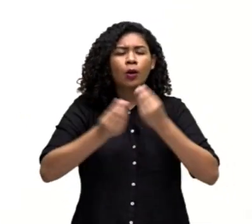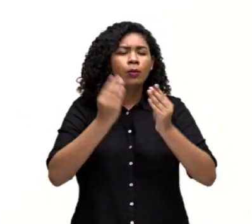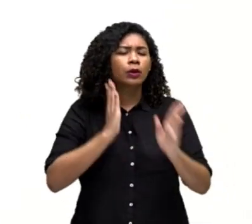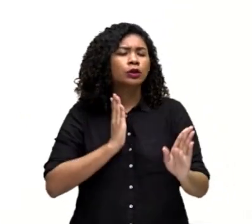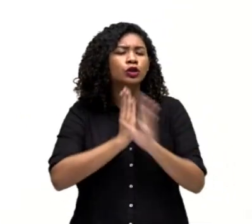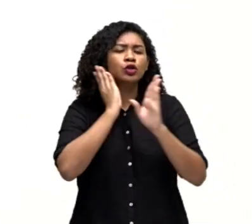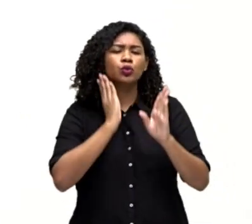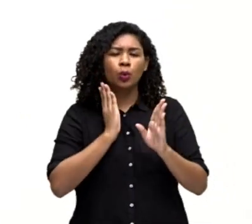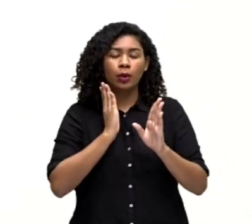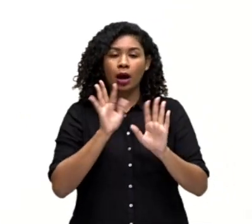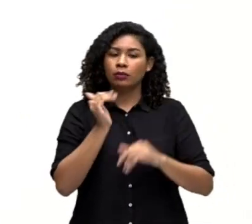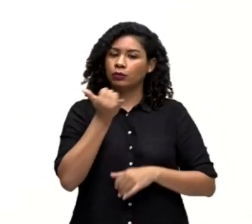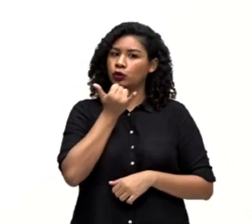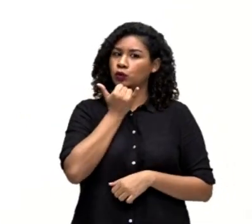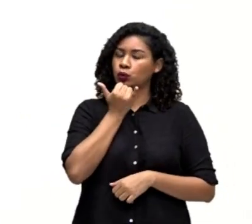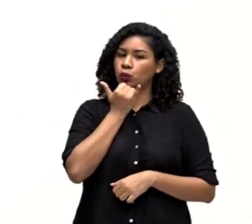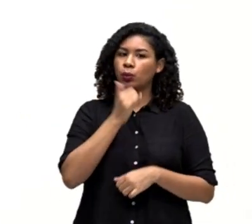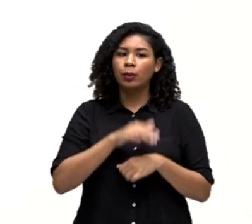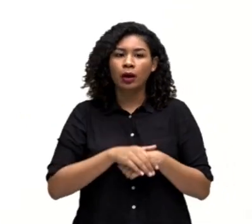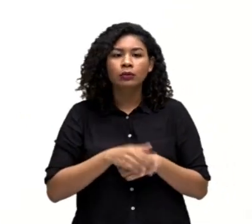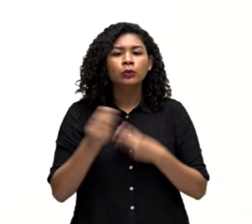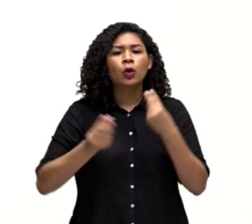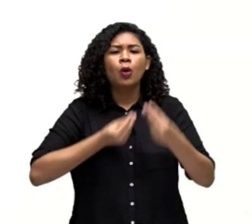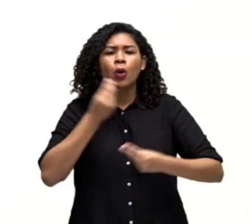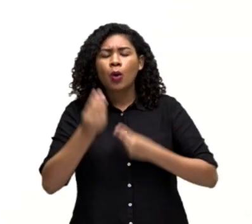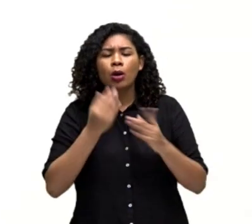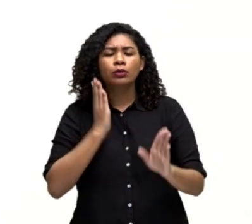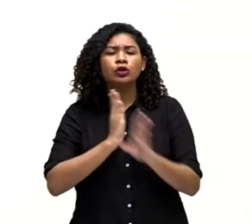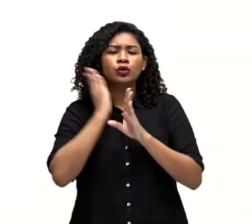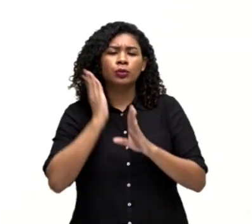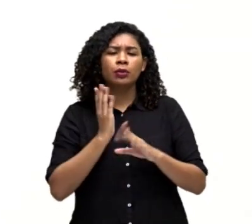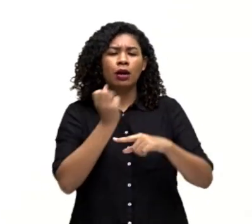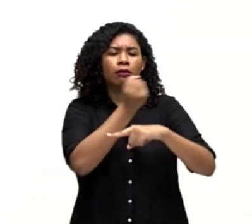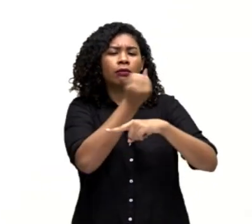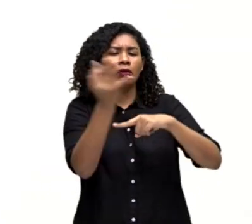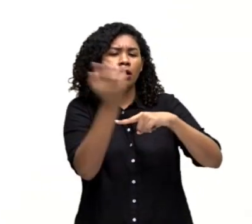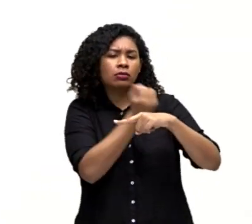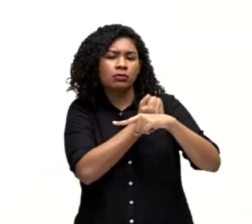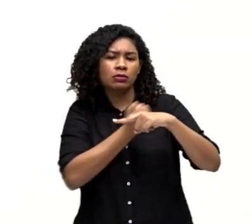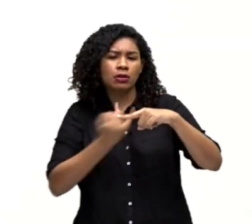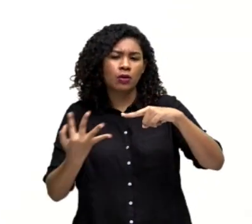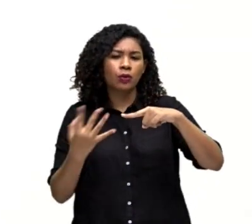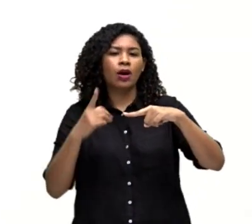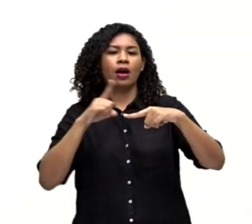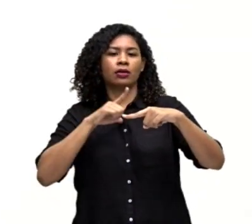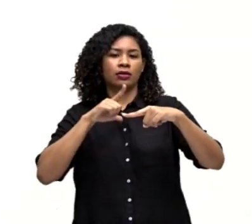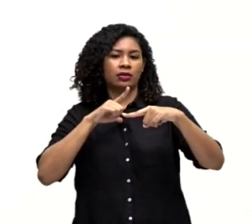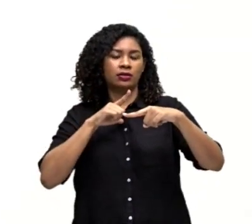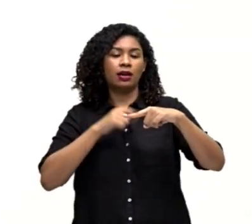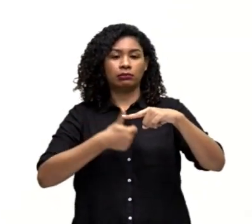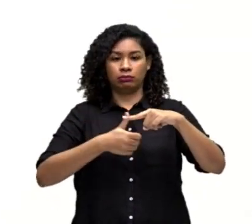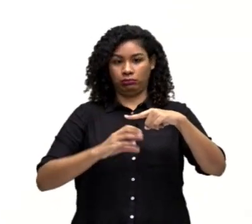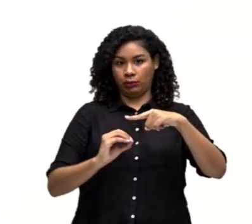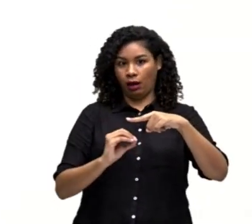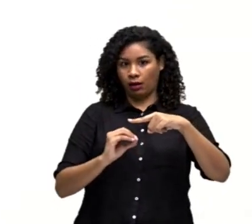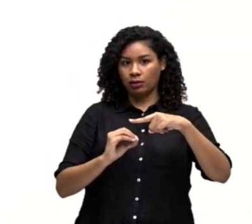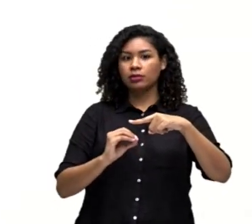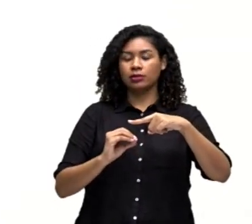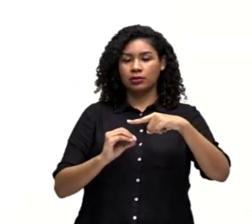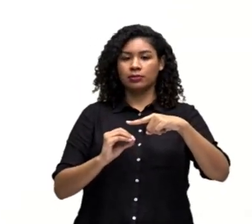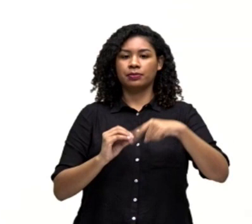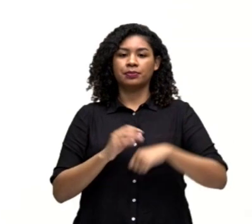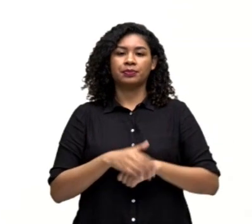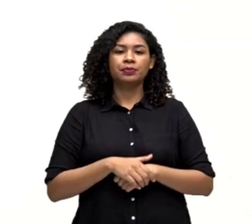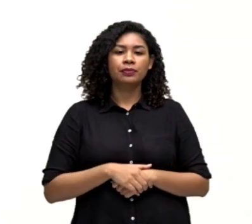potência, uma fração de denominador com potência de base 10 e como que a